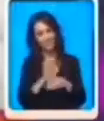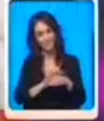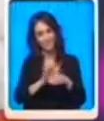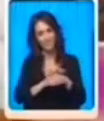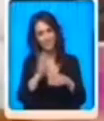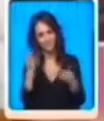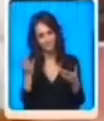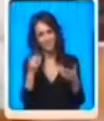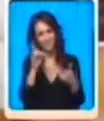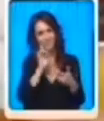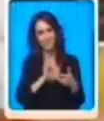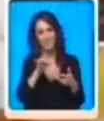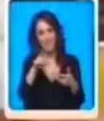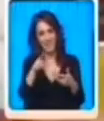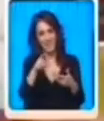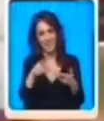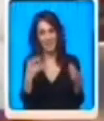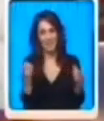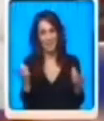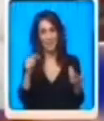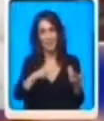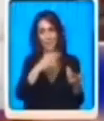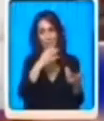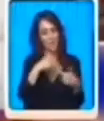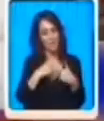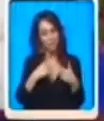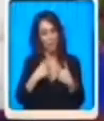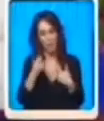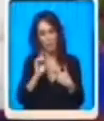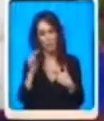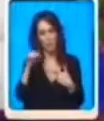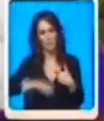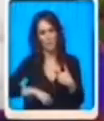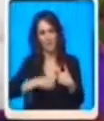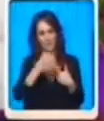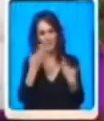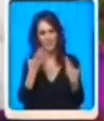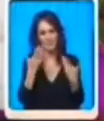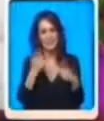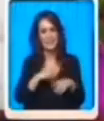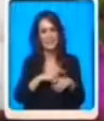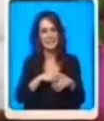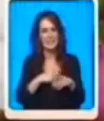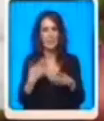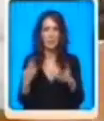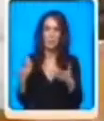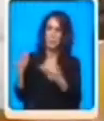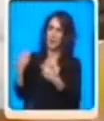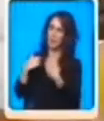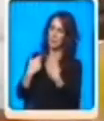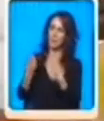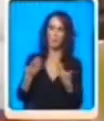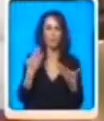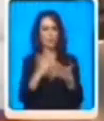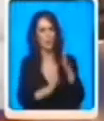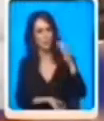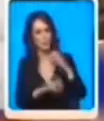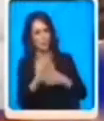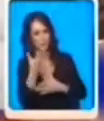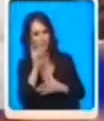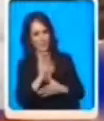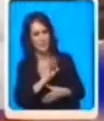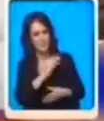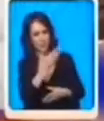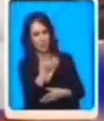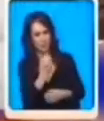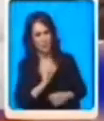artistas. A Luciana, portanto, não veio falar dela. Não veio com muito tempo de antena. Veio apenas para surpreender com a